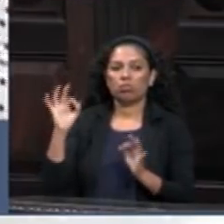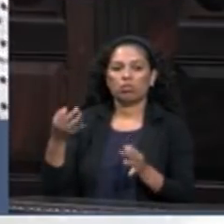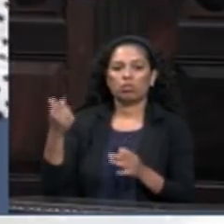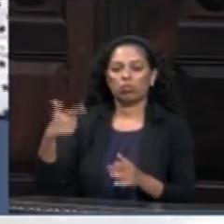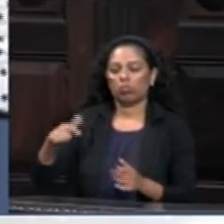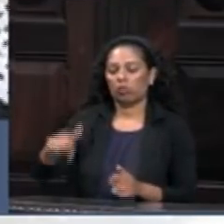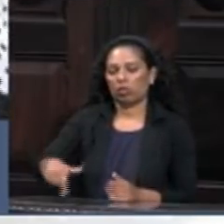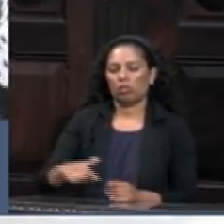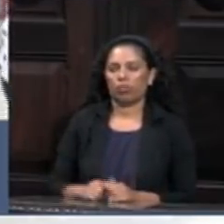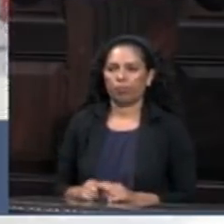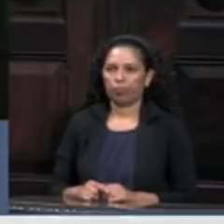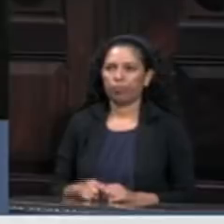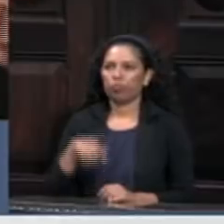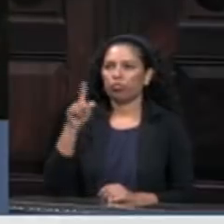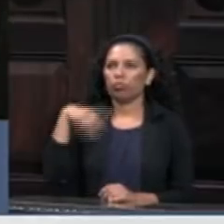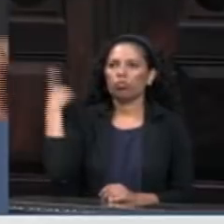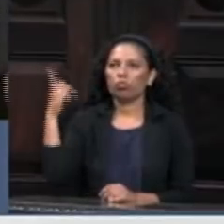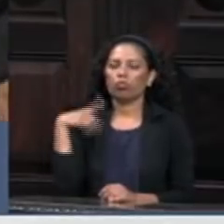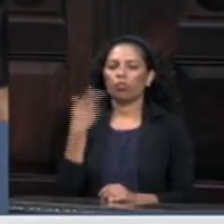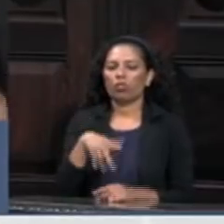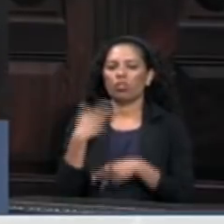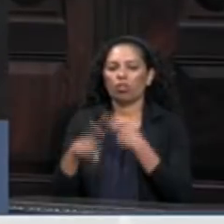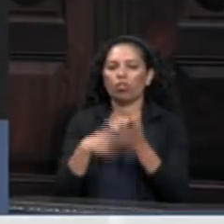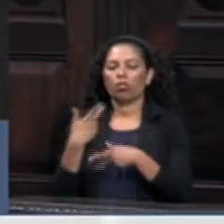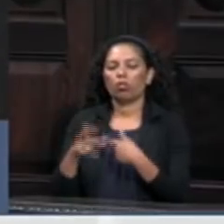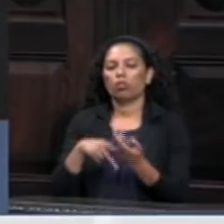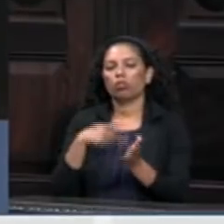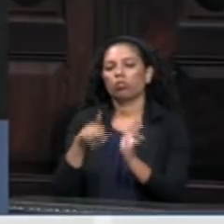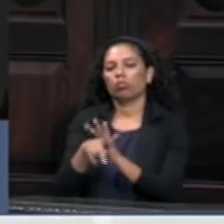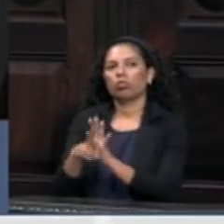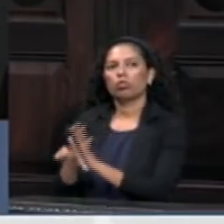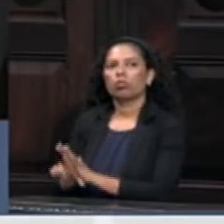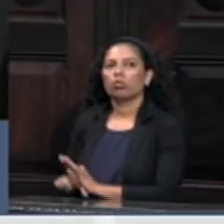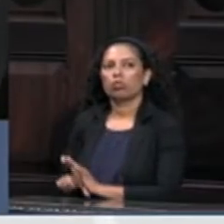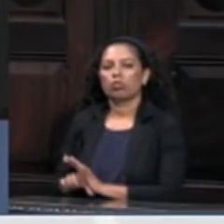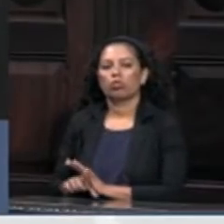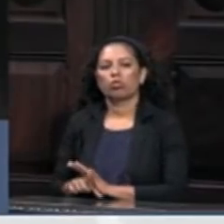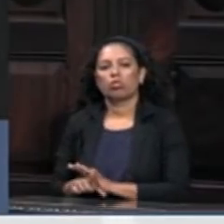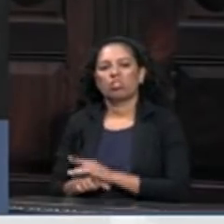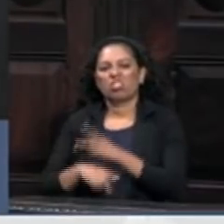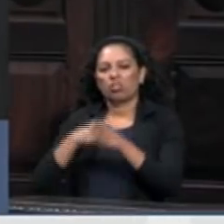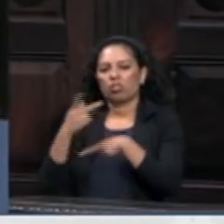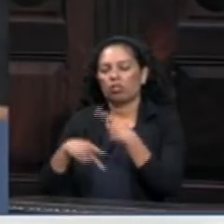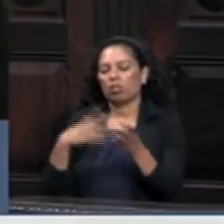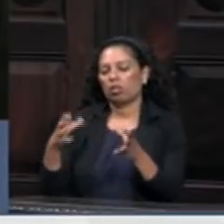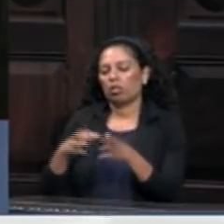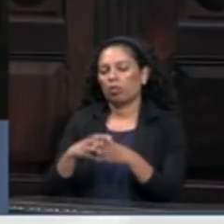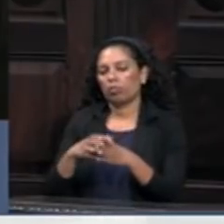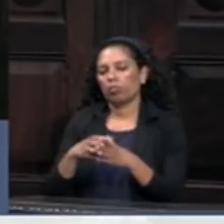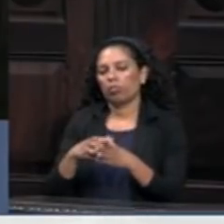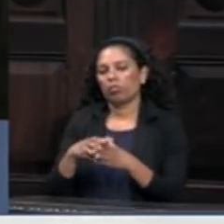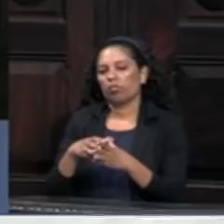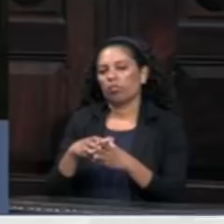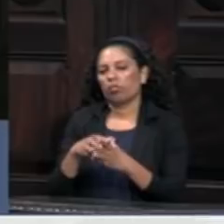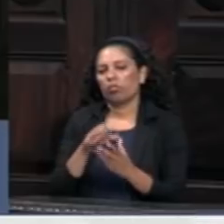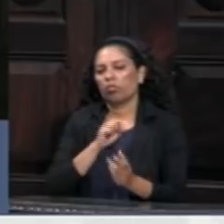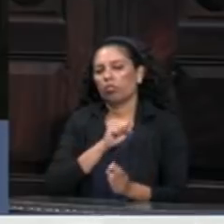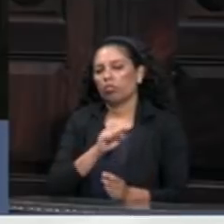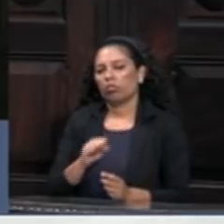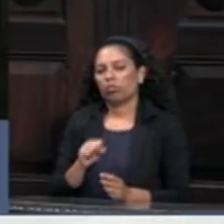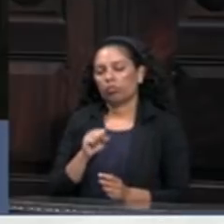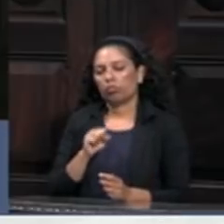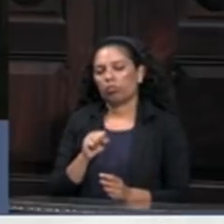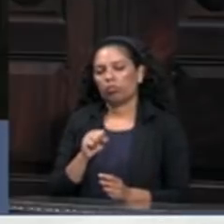Vossa Excelência falou sobre o projeto que envolve os servidores do Banerj, que vai